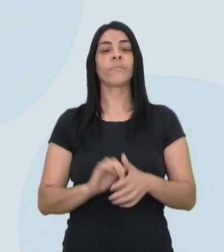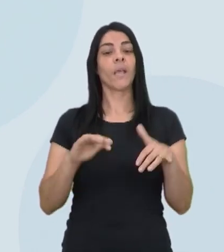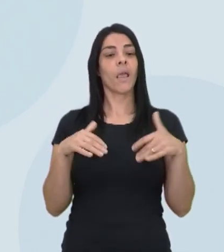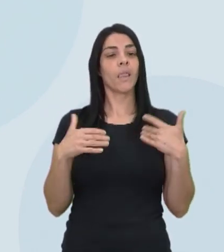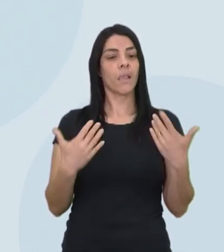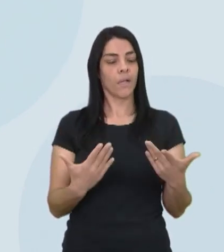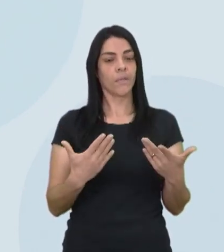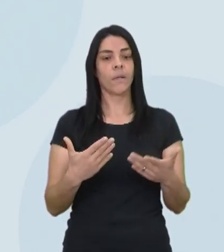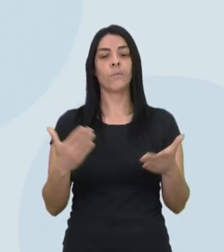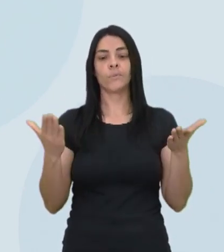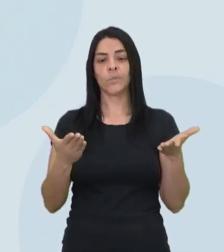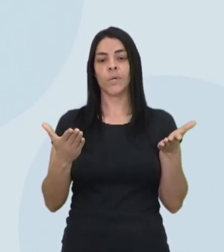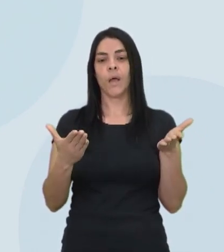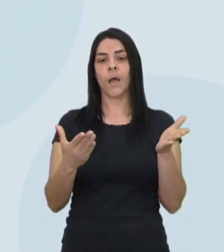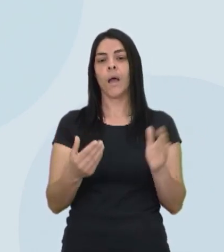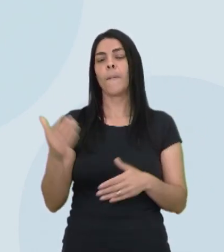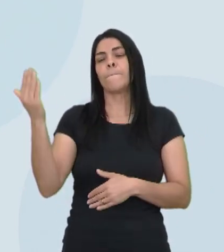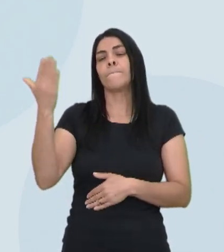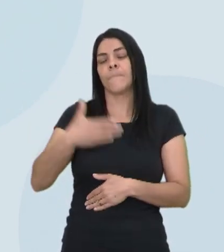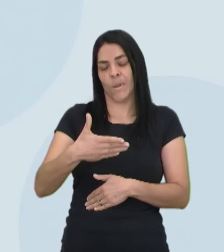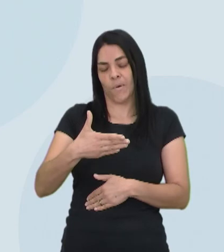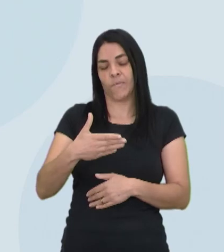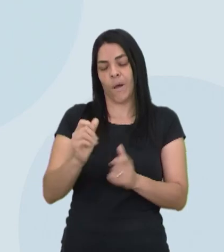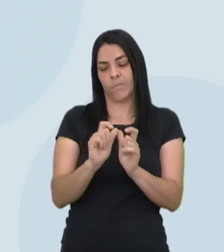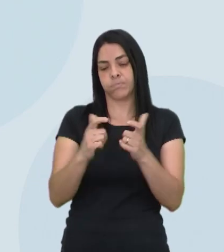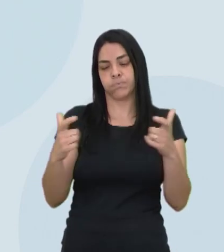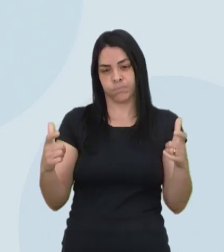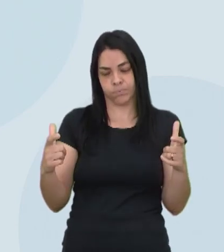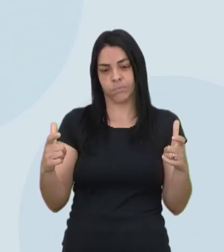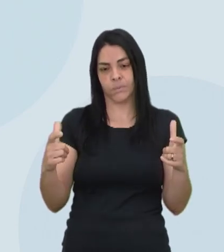Então, isso já mostra, já denota, né, o tamanho